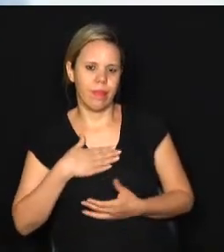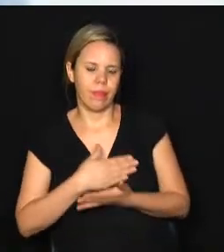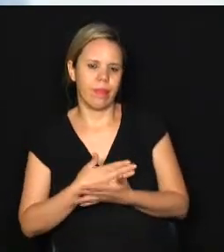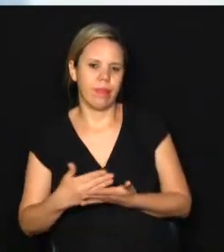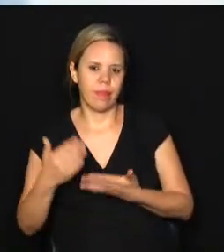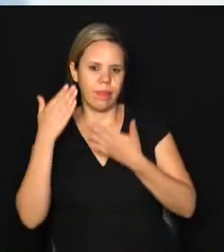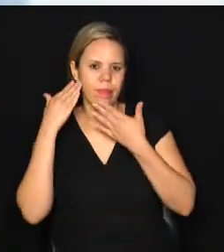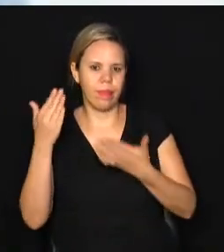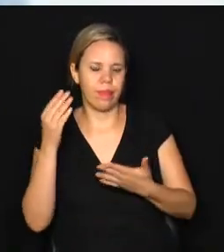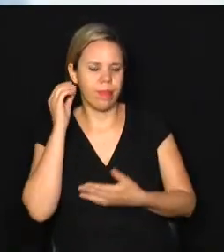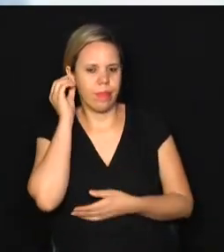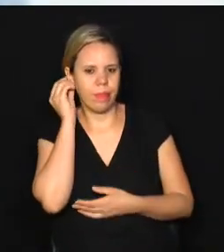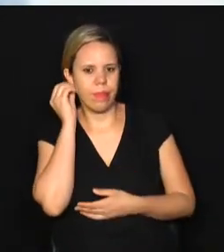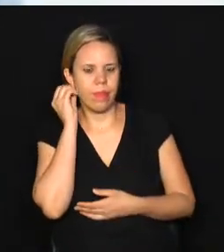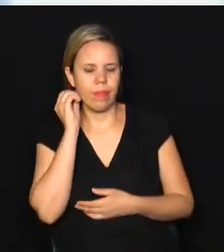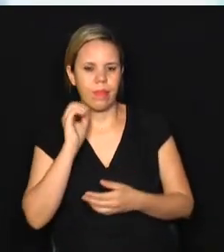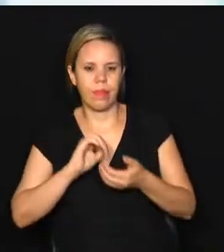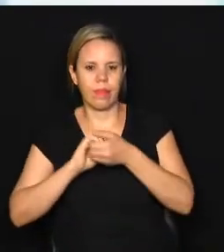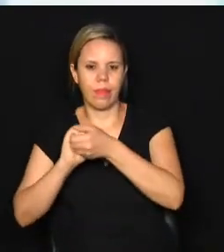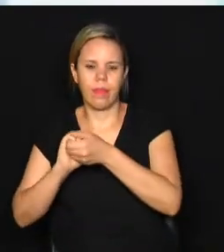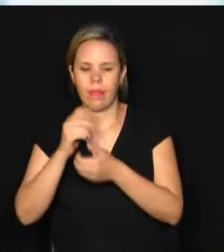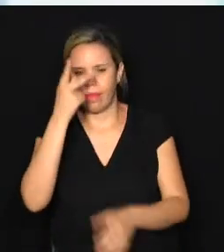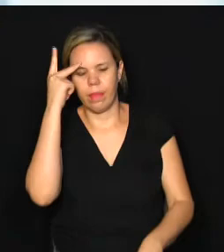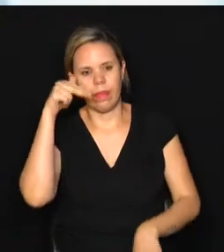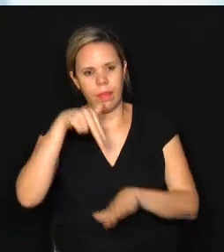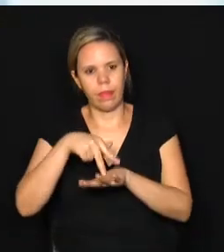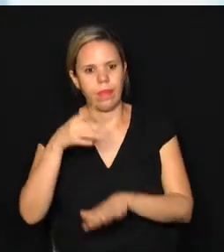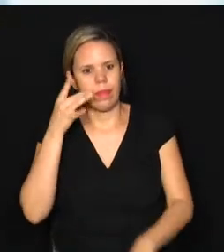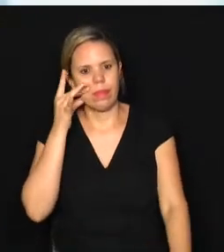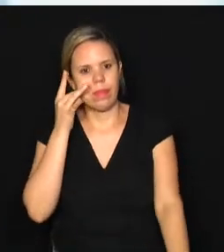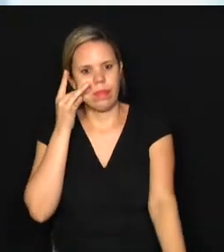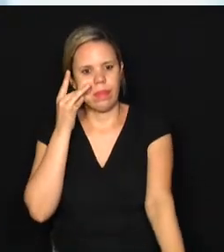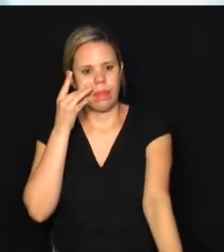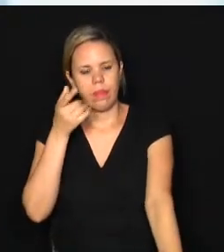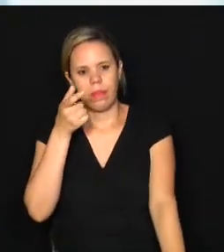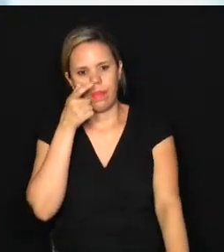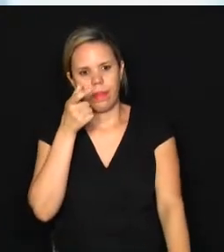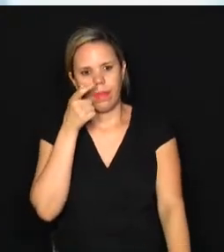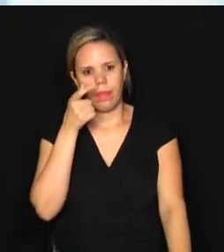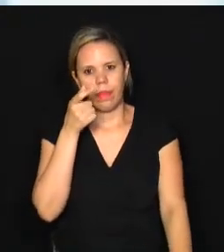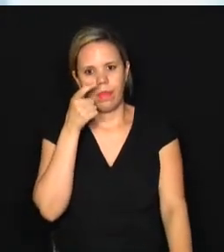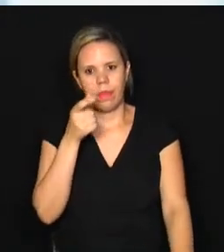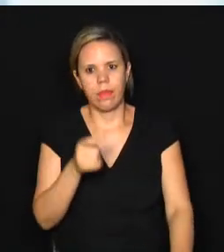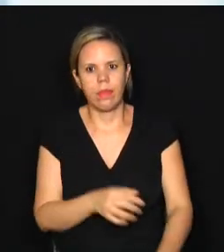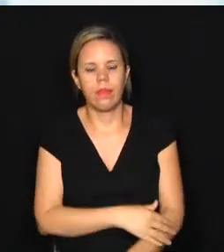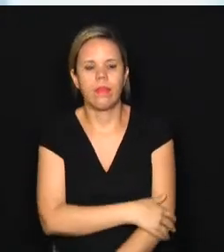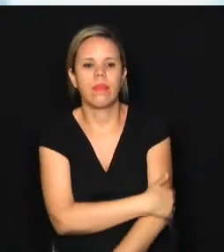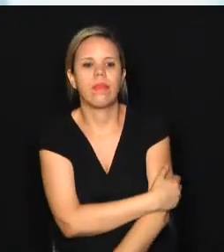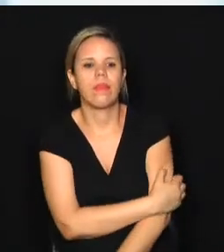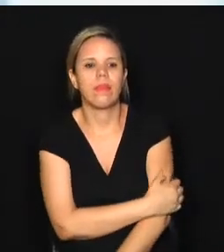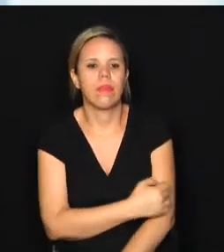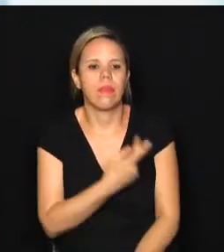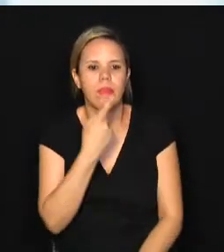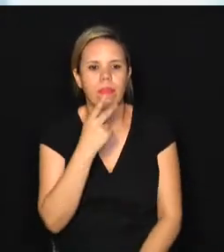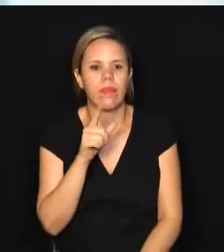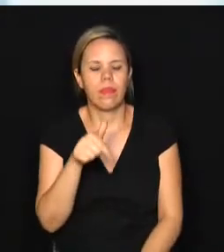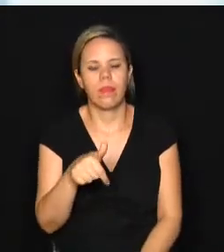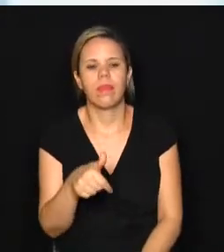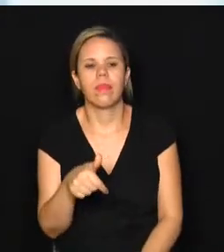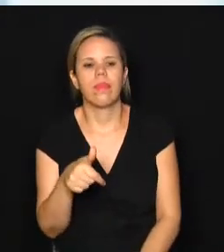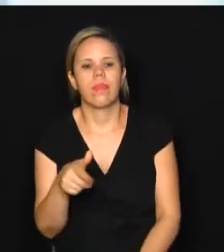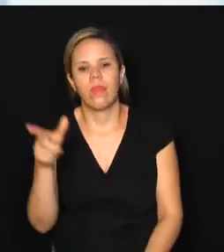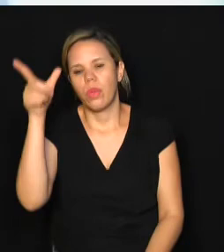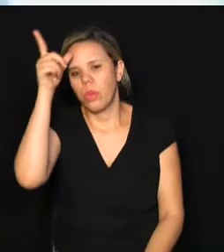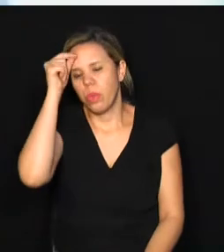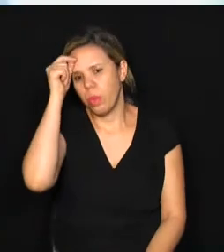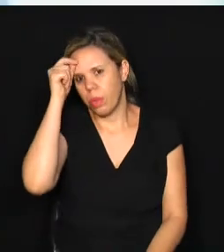agradecendo e saudando todos que estão aqui presentes, todos que estão nos assistindo. Falar depois é um alívio, mas